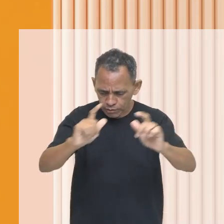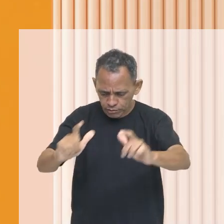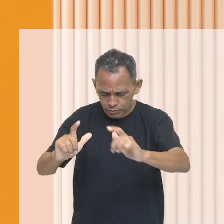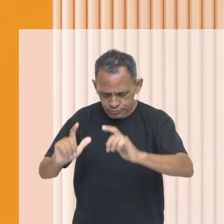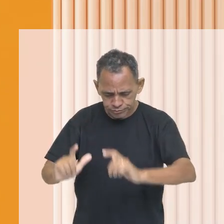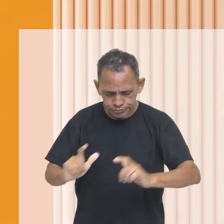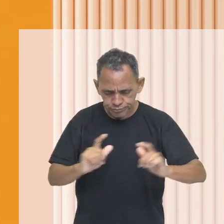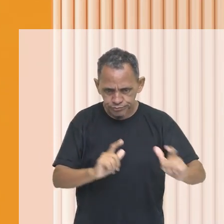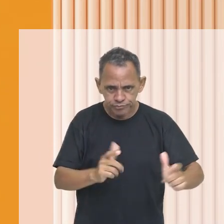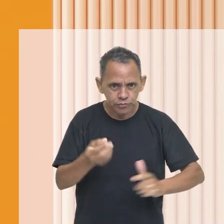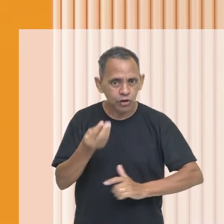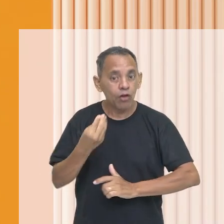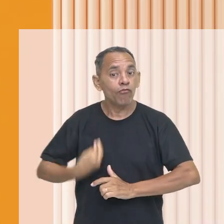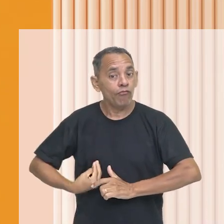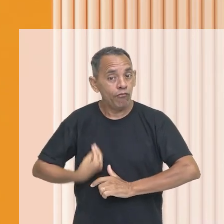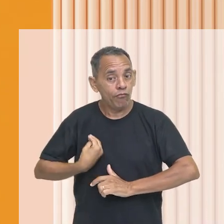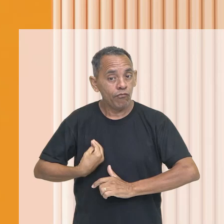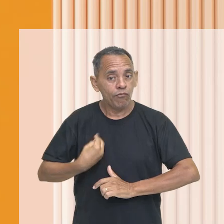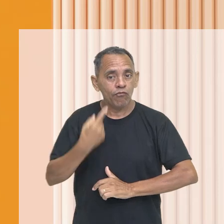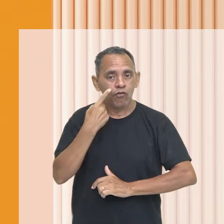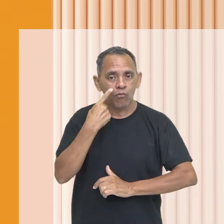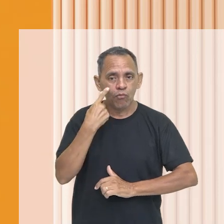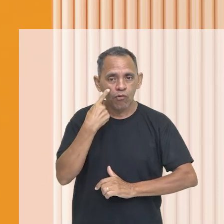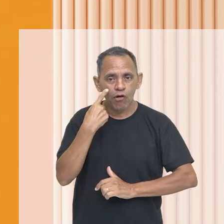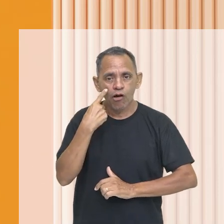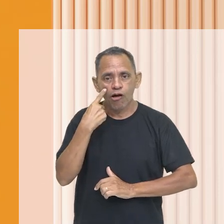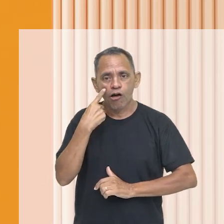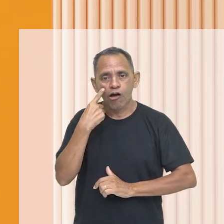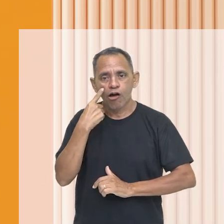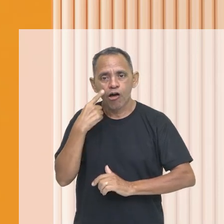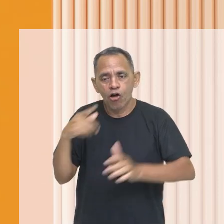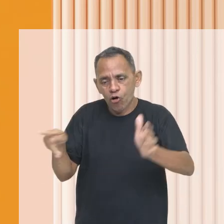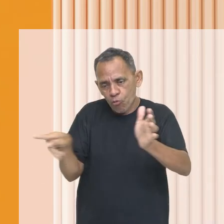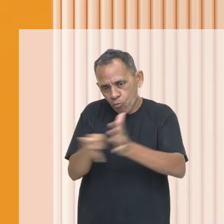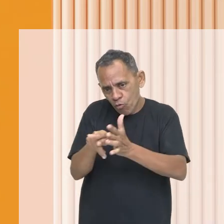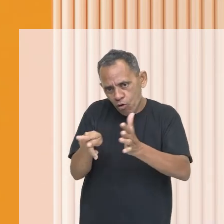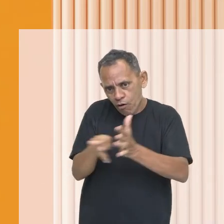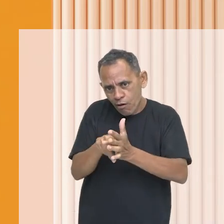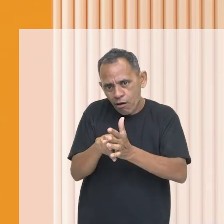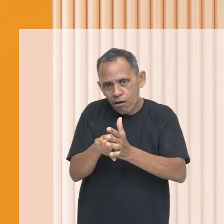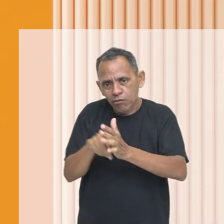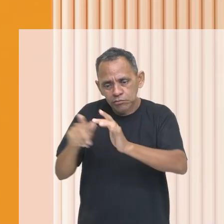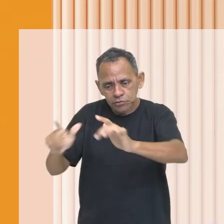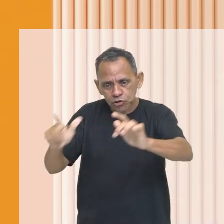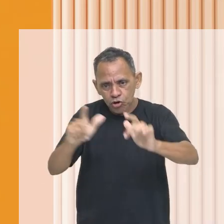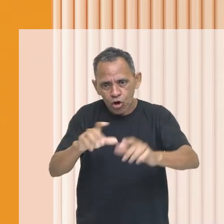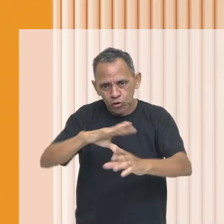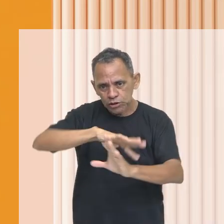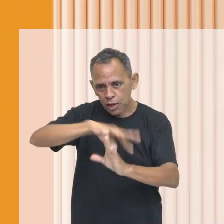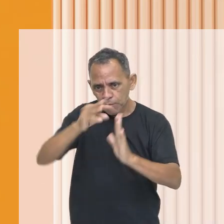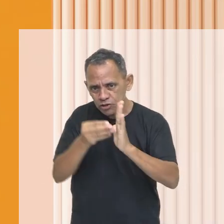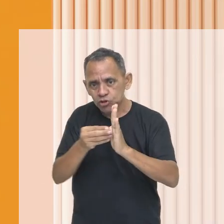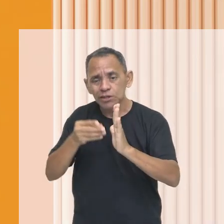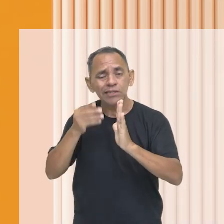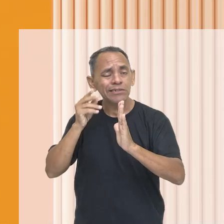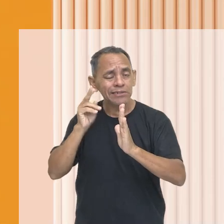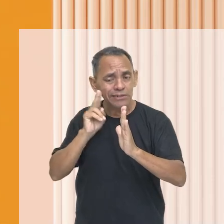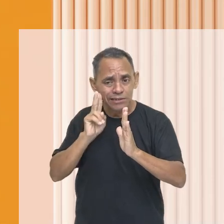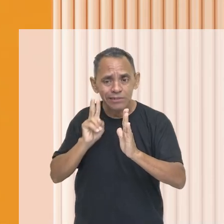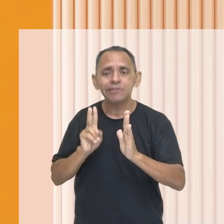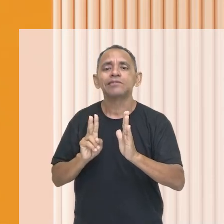vivenciando as particularidades amazônicas, nós sempre iremos